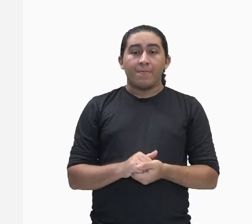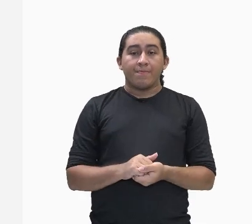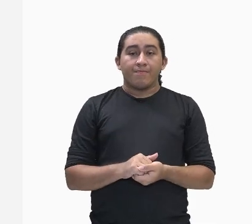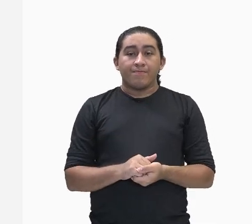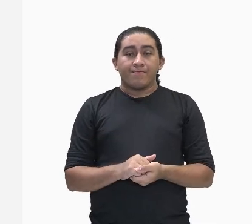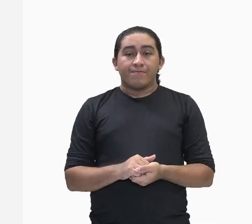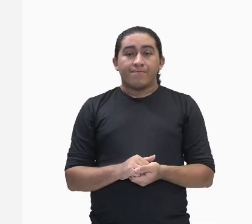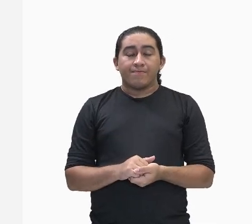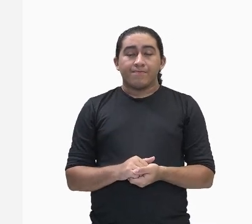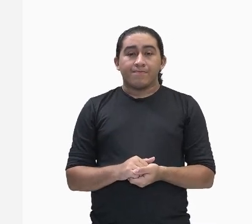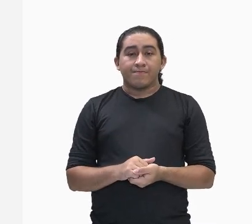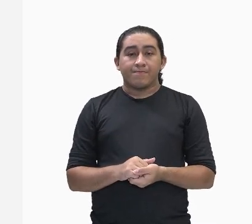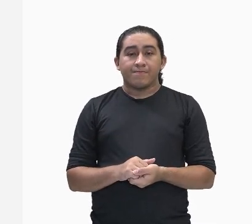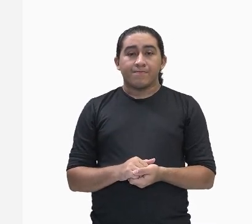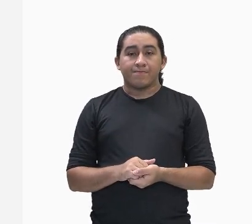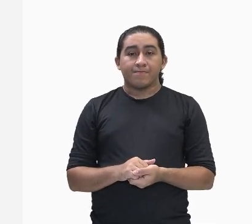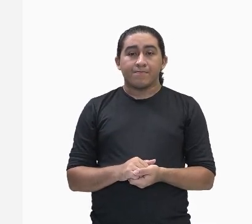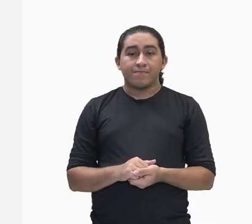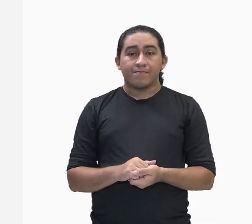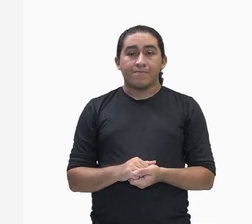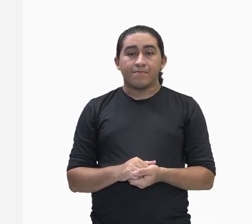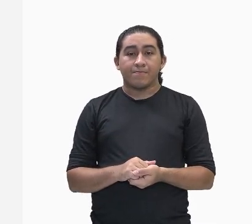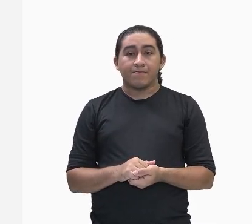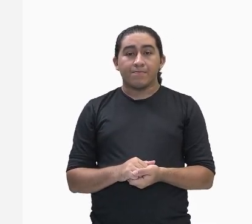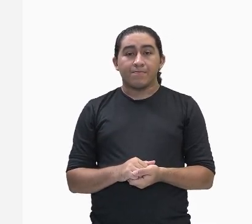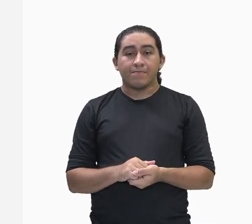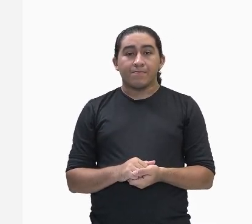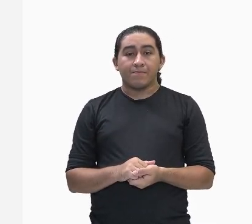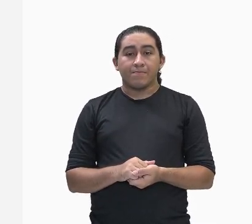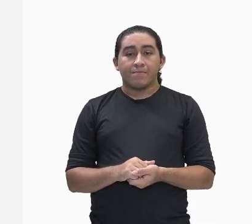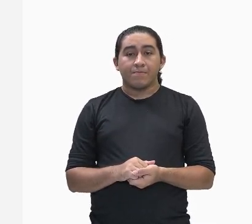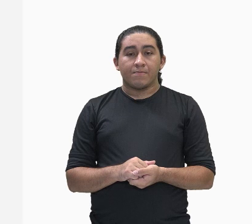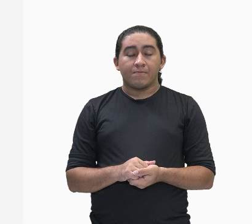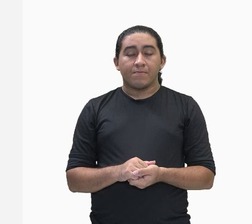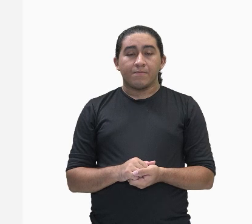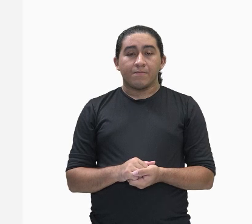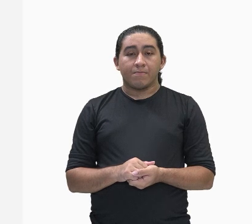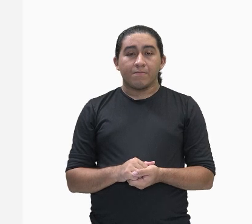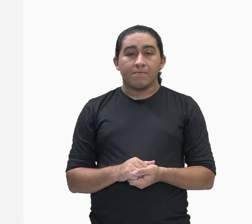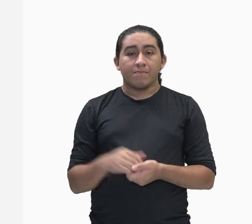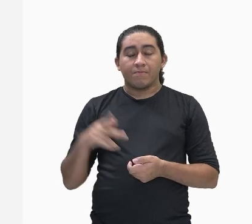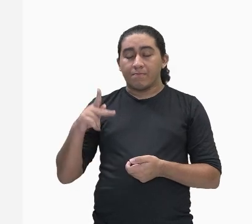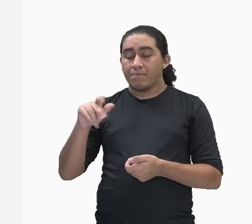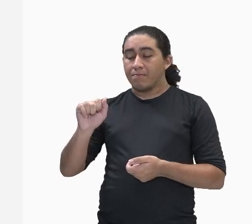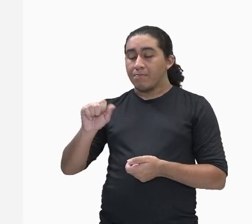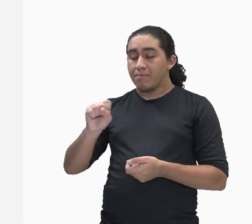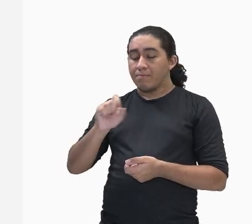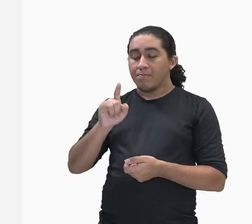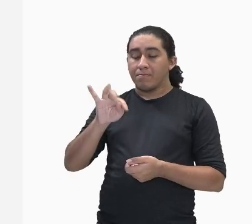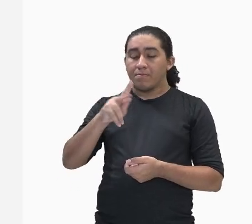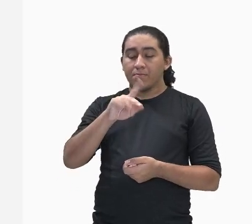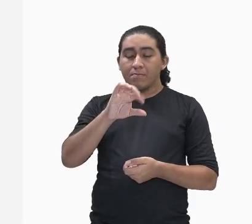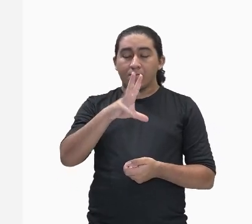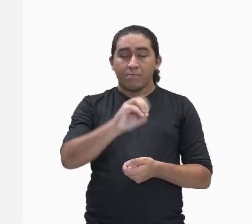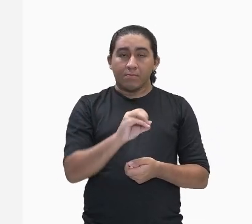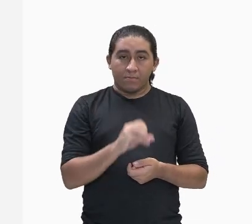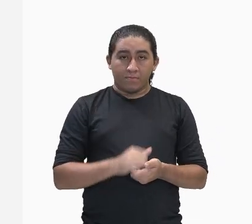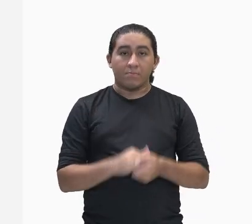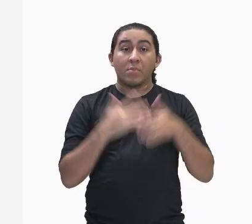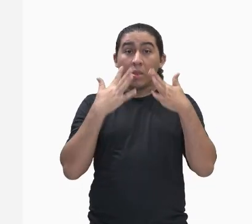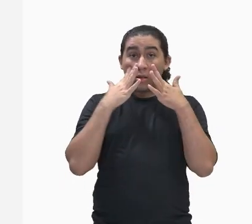Vivi bons tempos, meu passatempo, né? Aí já junto, você viu que ali eu tenho duas